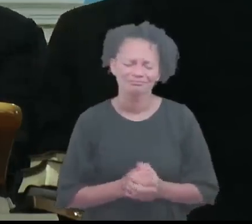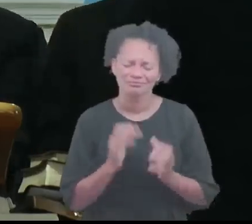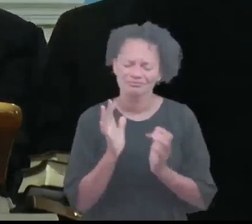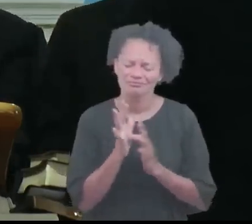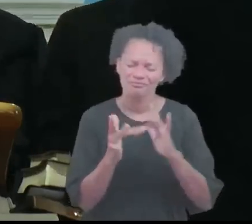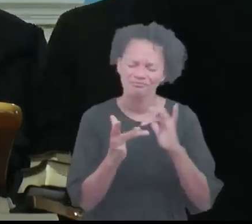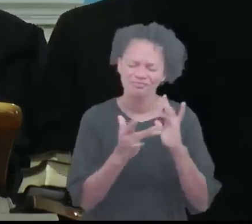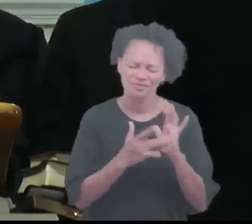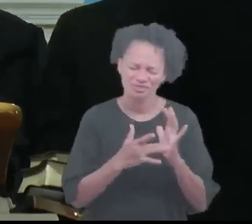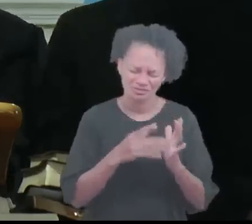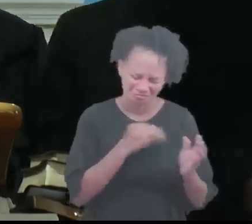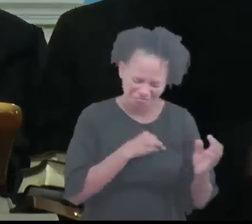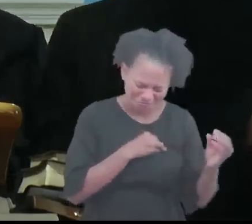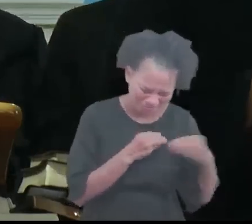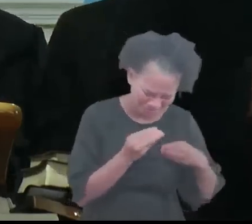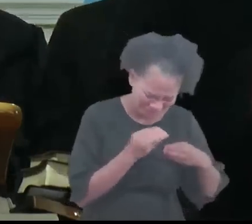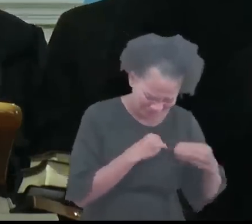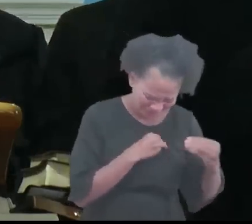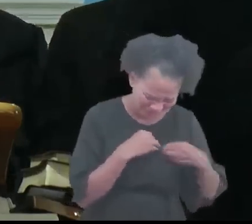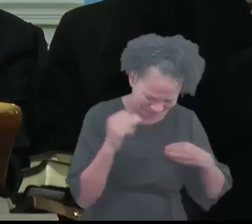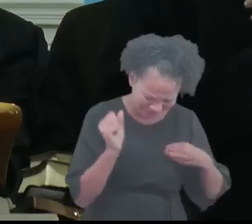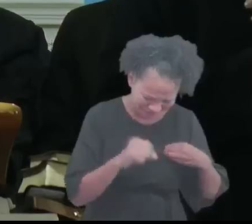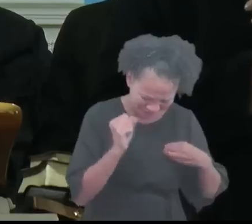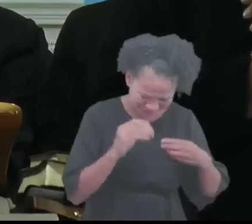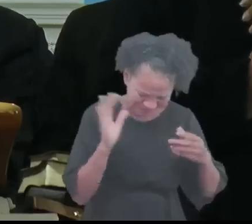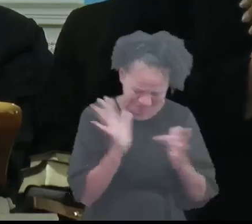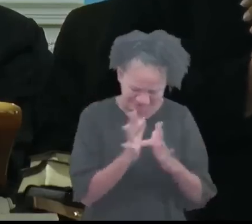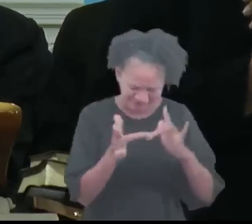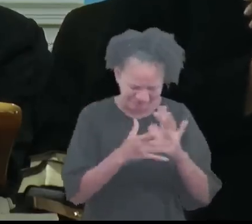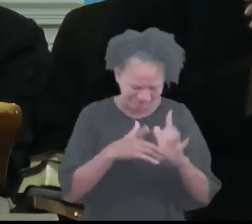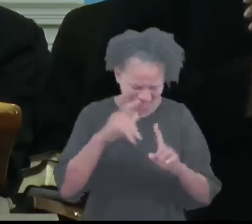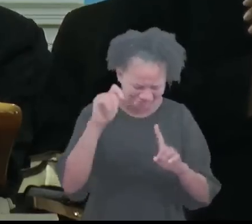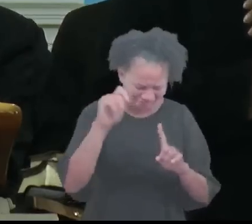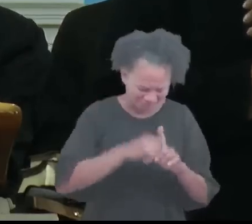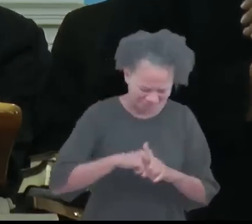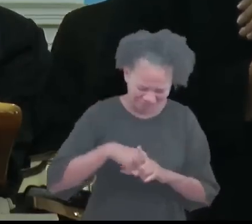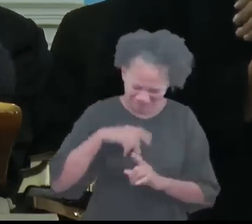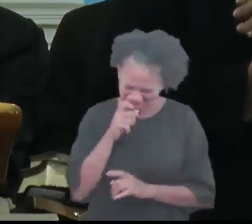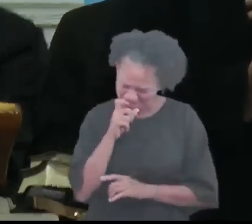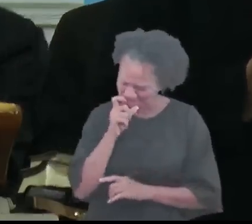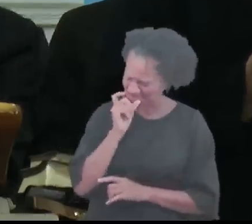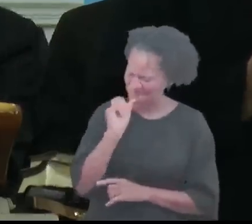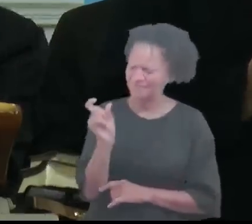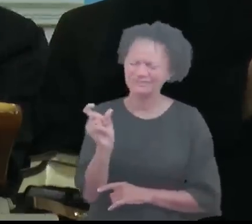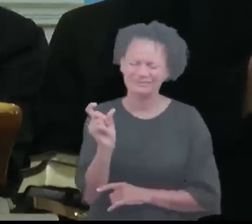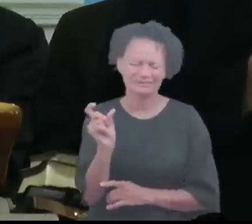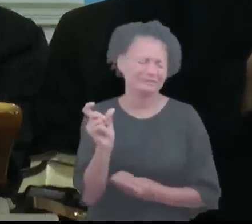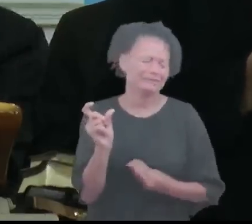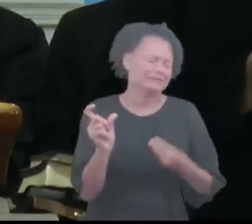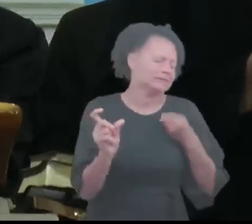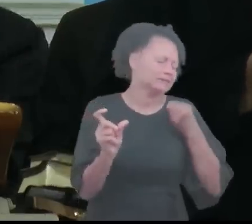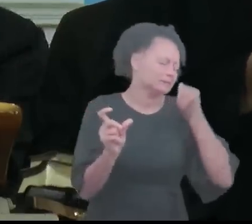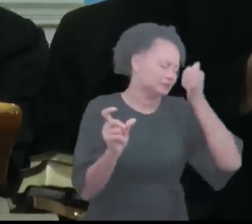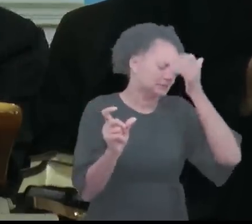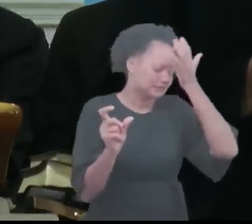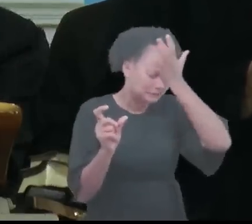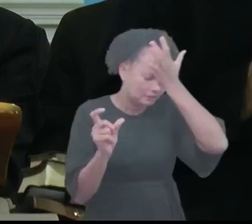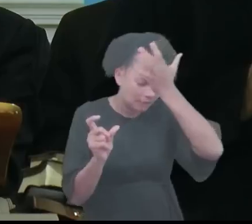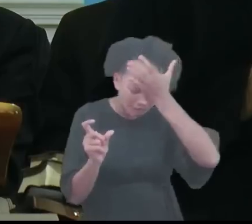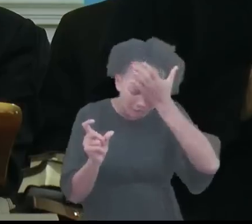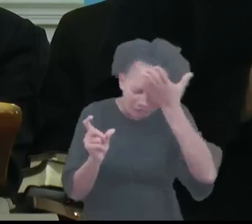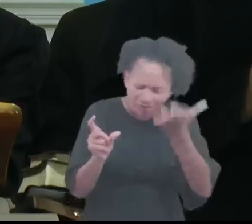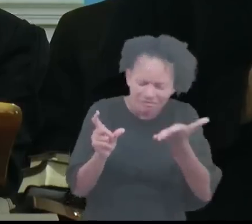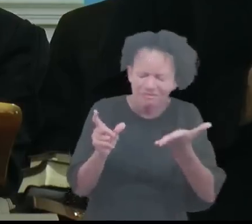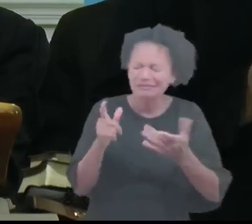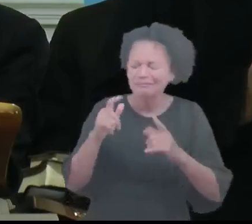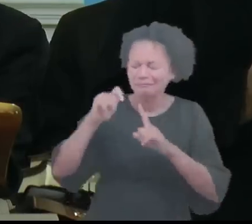Jesus, eu me manchei. Jesus, esse mês eu disse uma palavra que não era para dizer. Jesus, esse mês eu